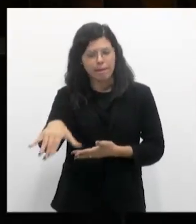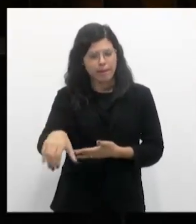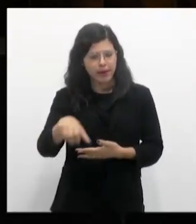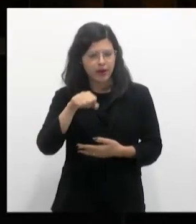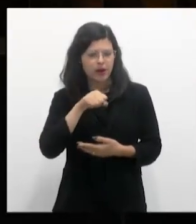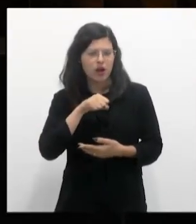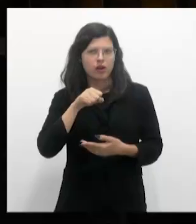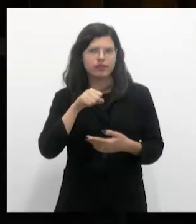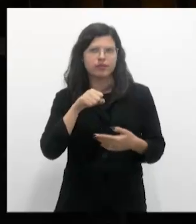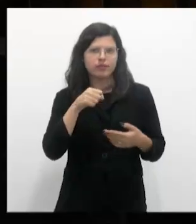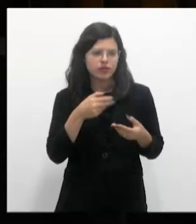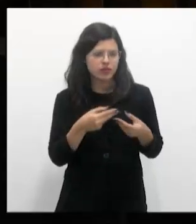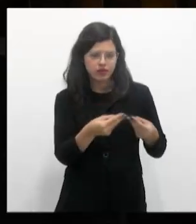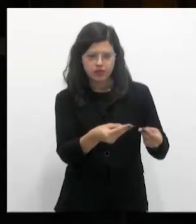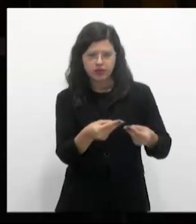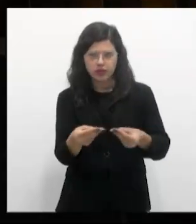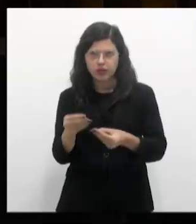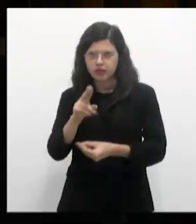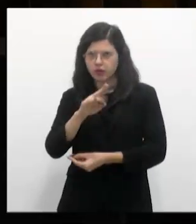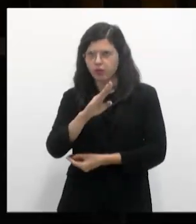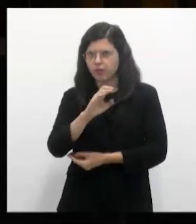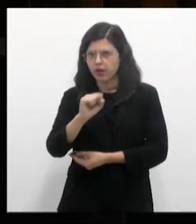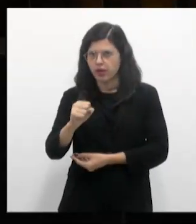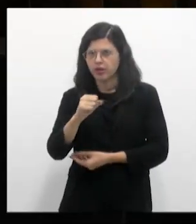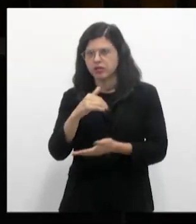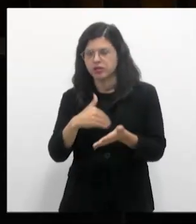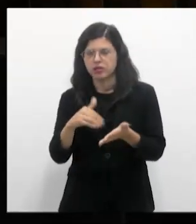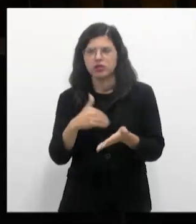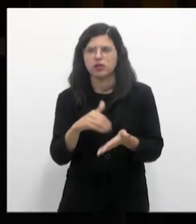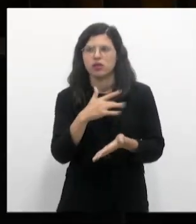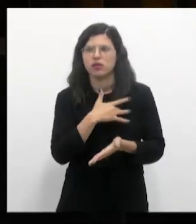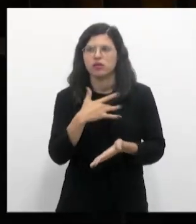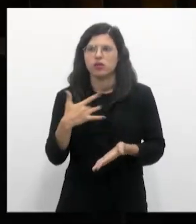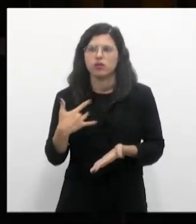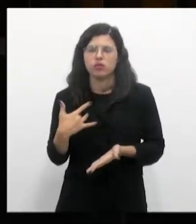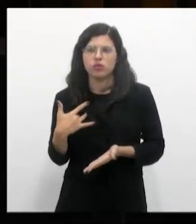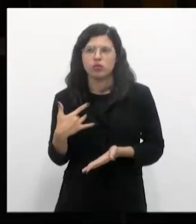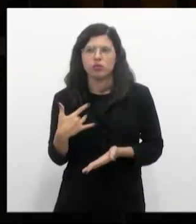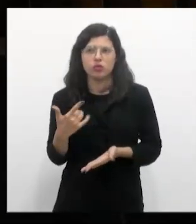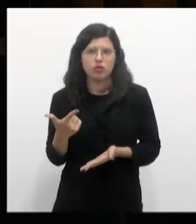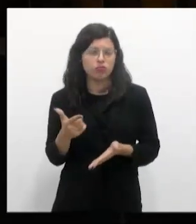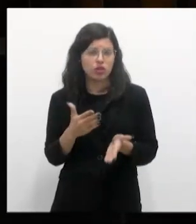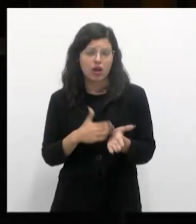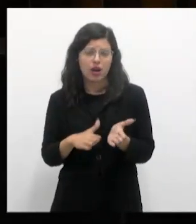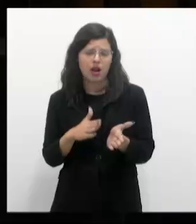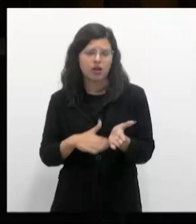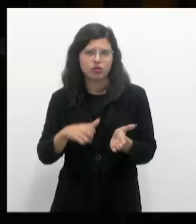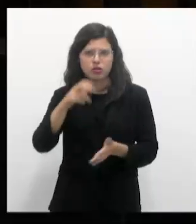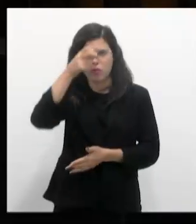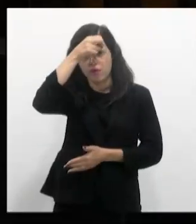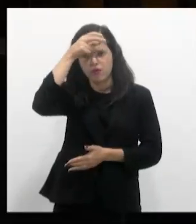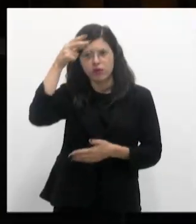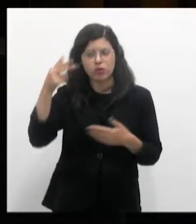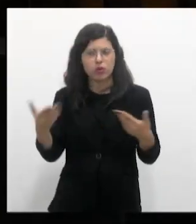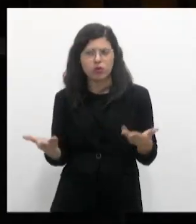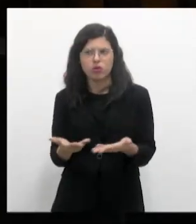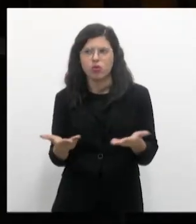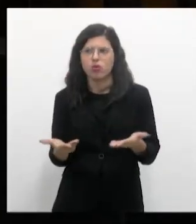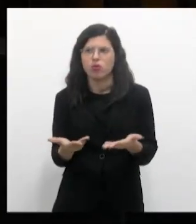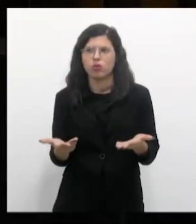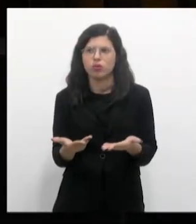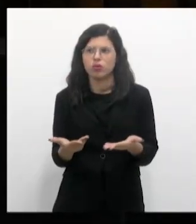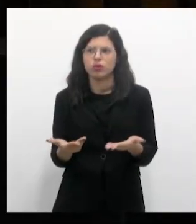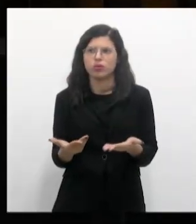e distribuir nas UBS e na Secretaria de Saúde, que não existia custo para a prefeitura, e hoje tem um